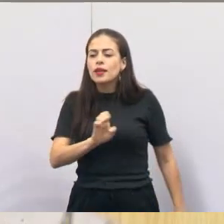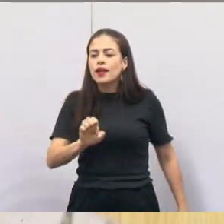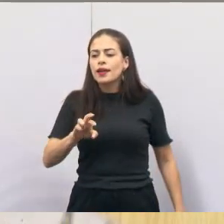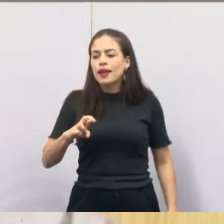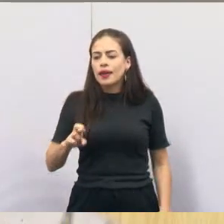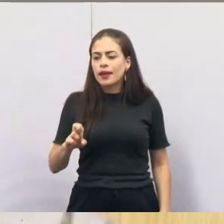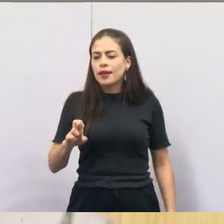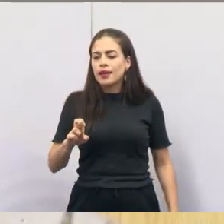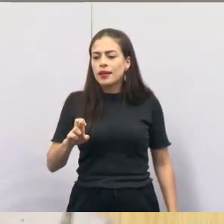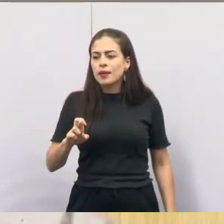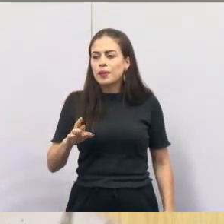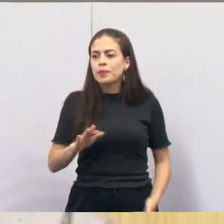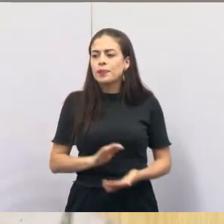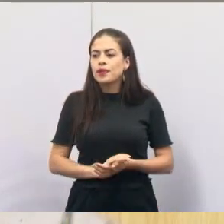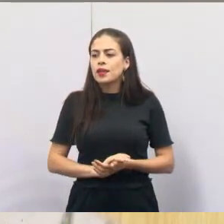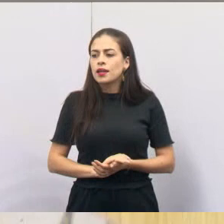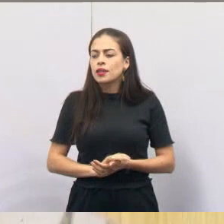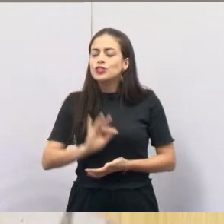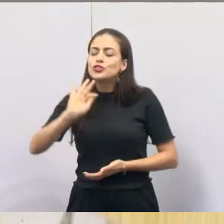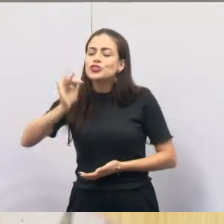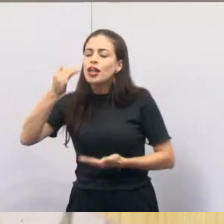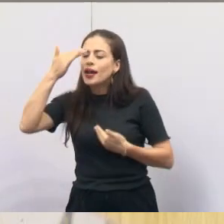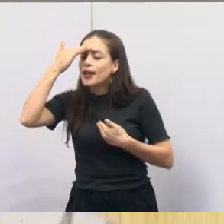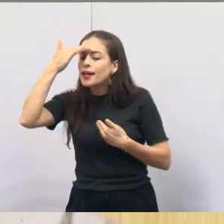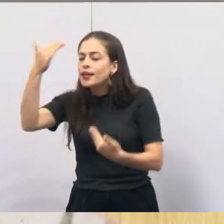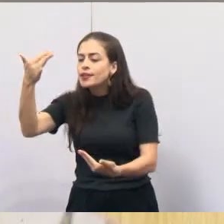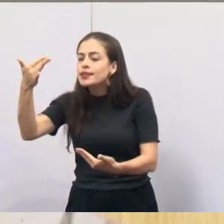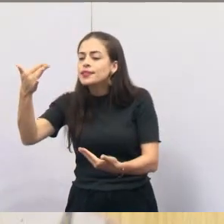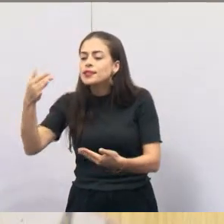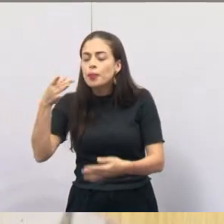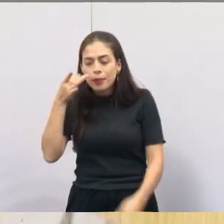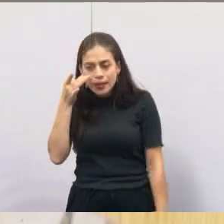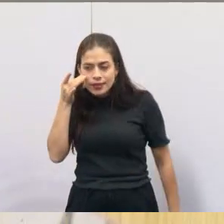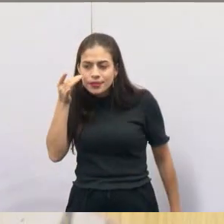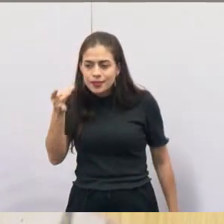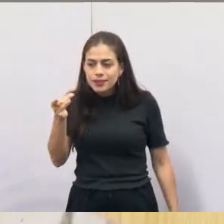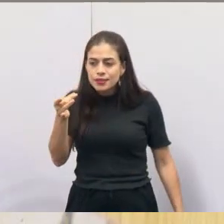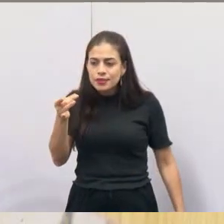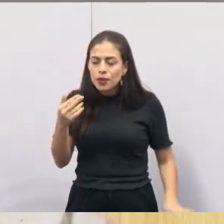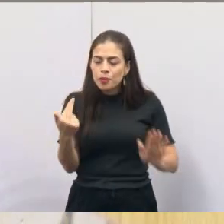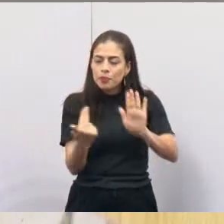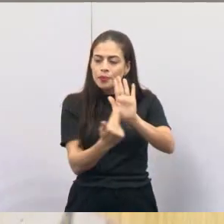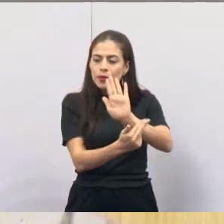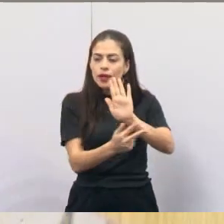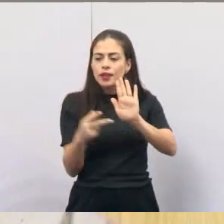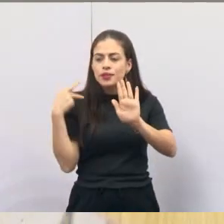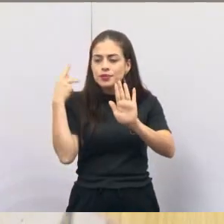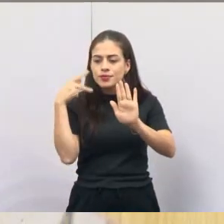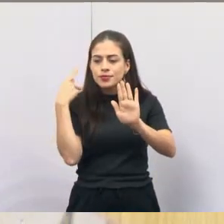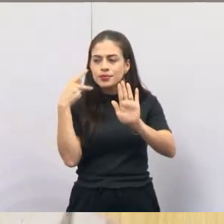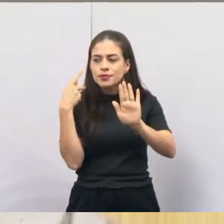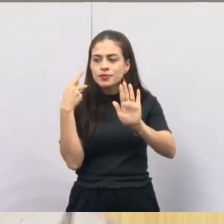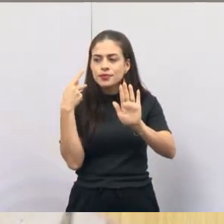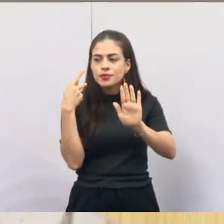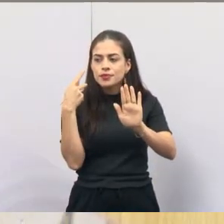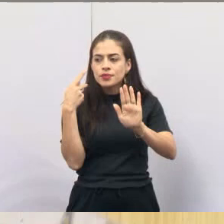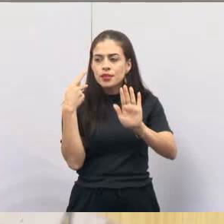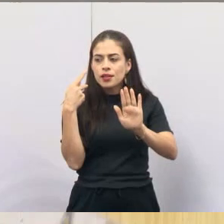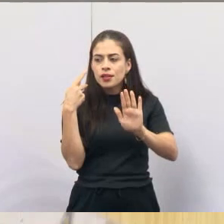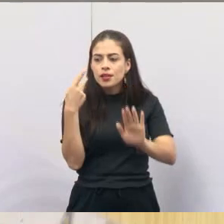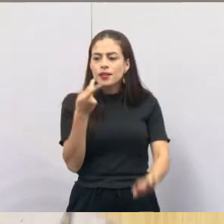de Estrada e Rodagem, e antecipando agradecimento pela atenção dispensada, subscrevemos a autoria